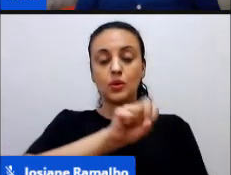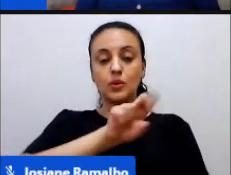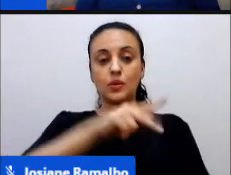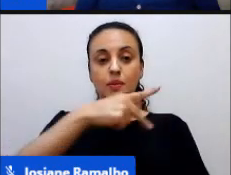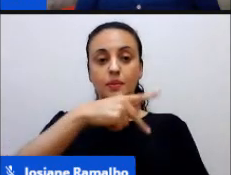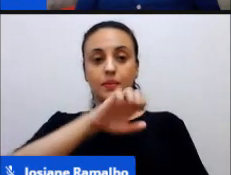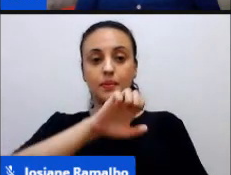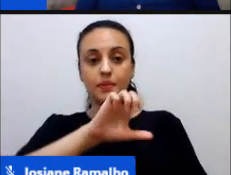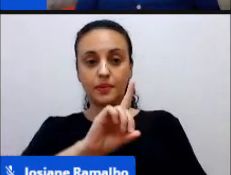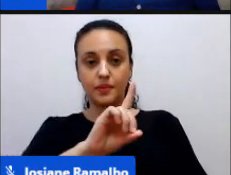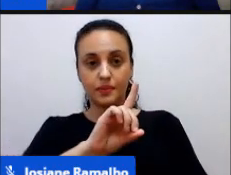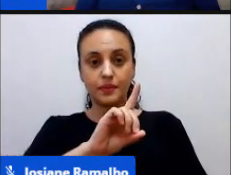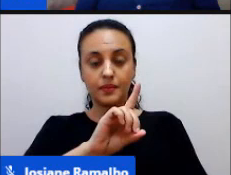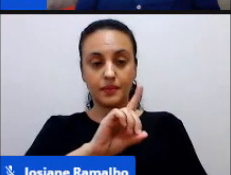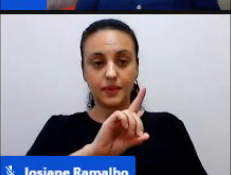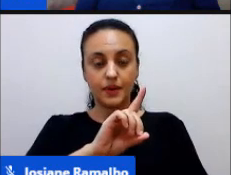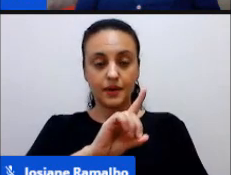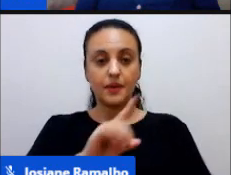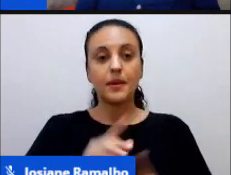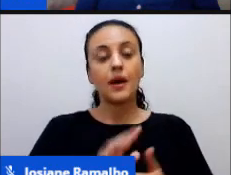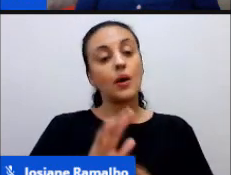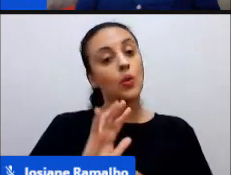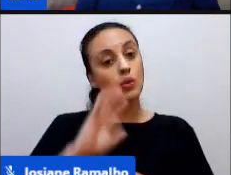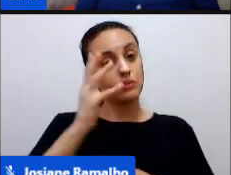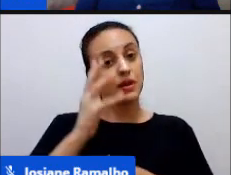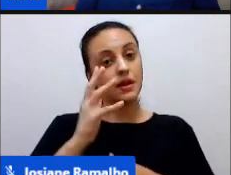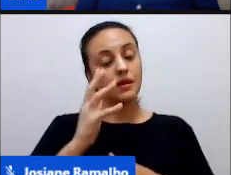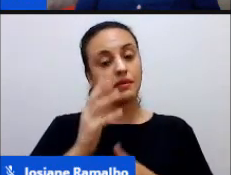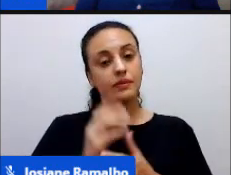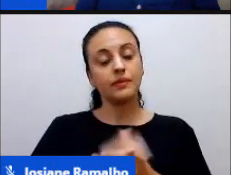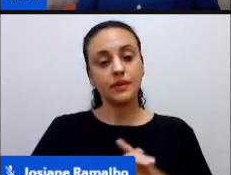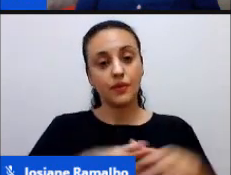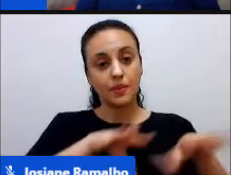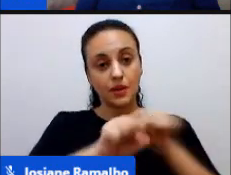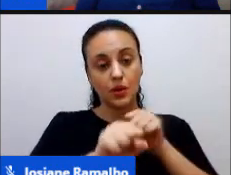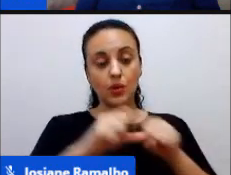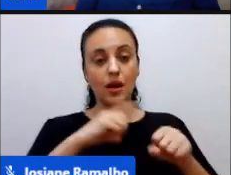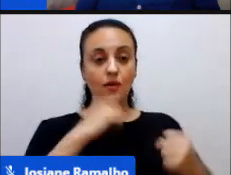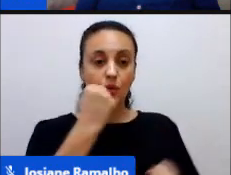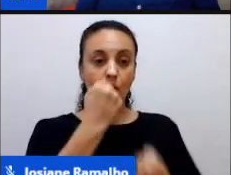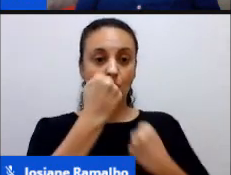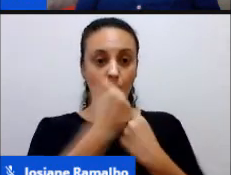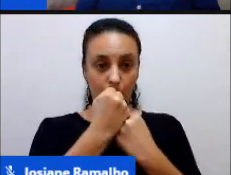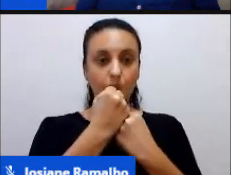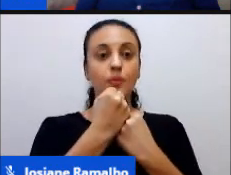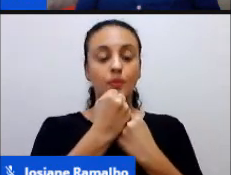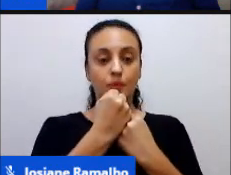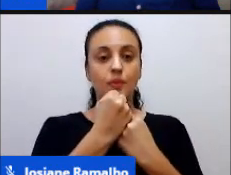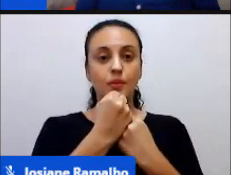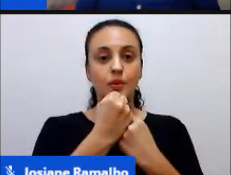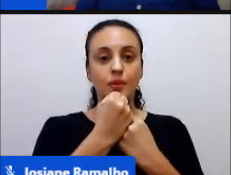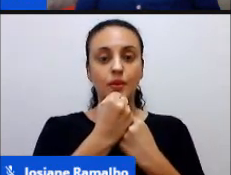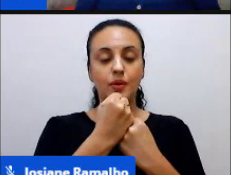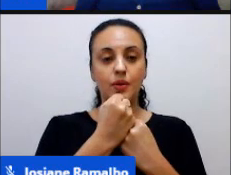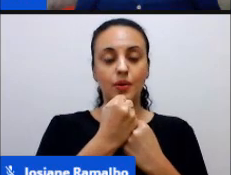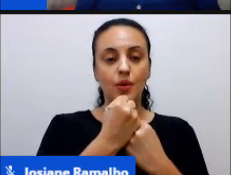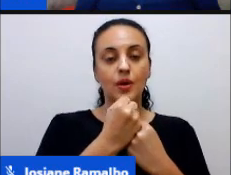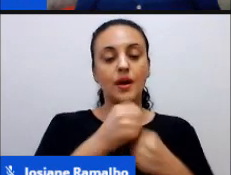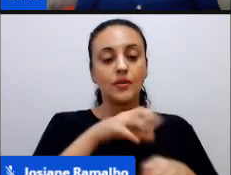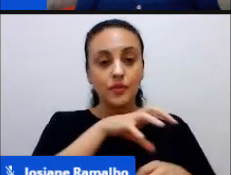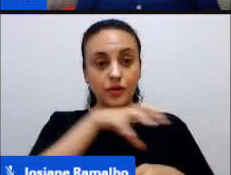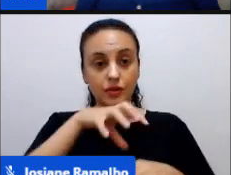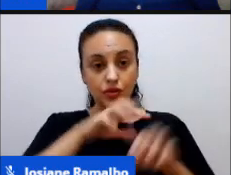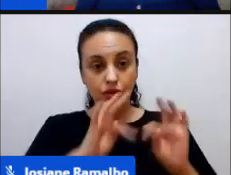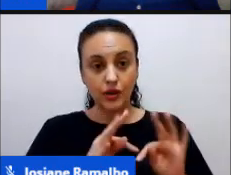Para a realização desse evento, contamos com o apoio da Divisão de Tecnologia Educacional e da Divisão